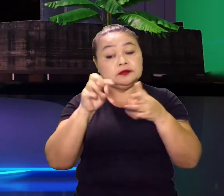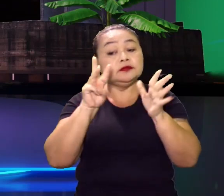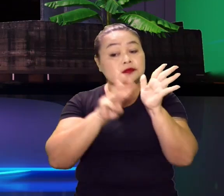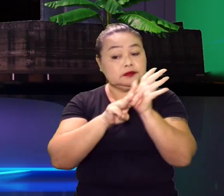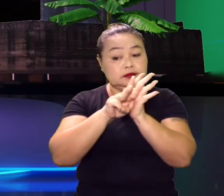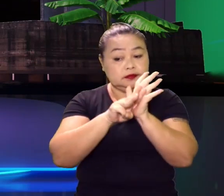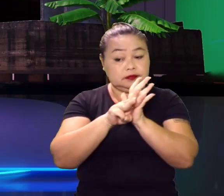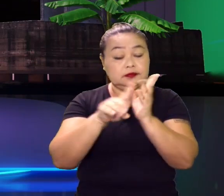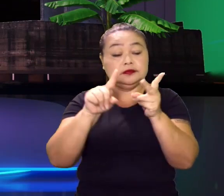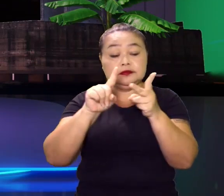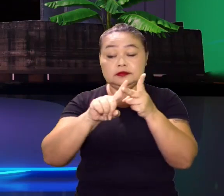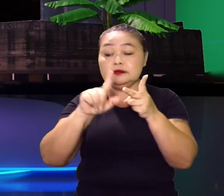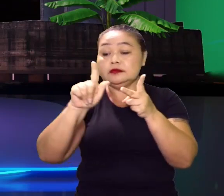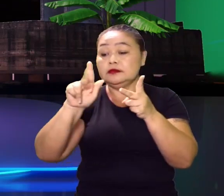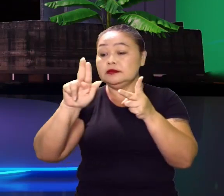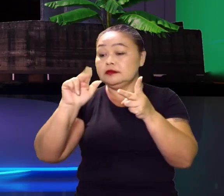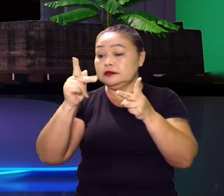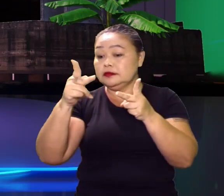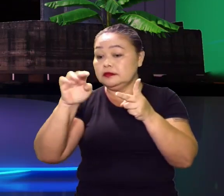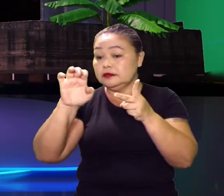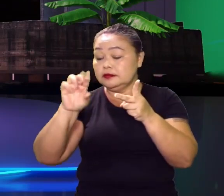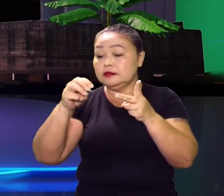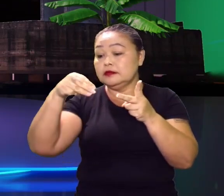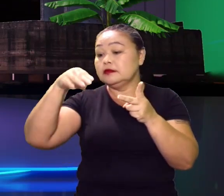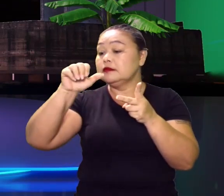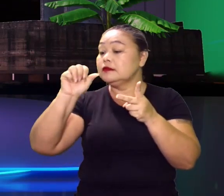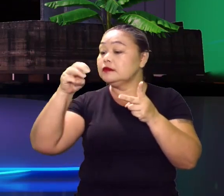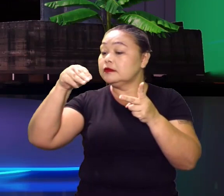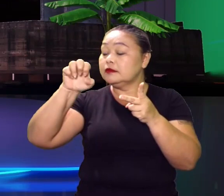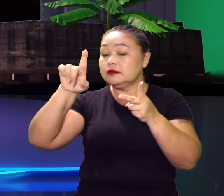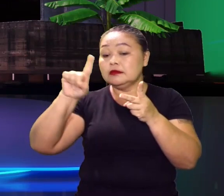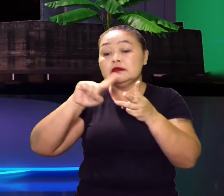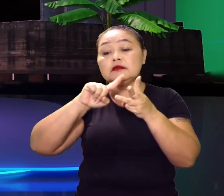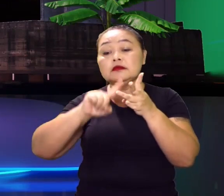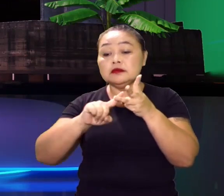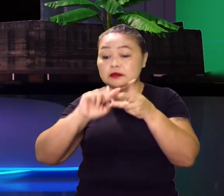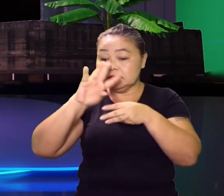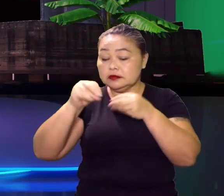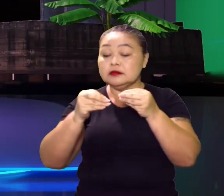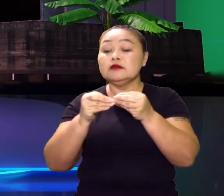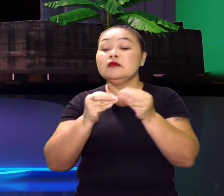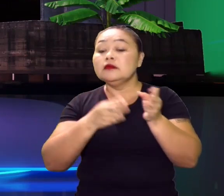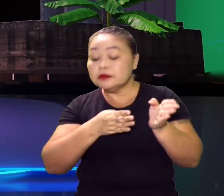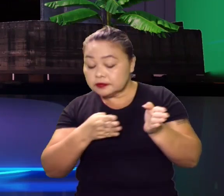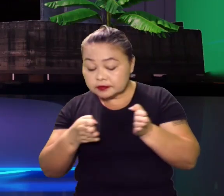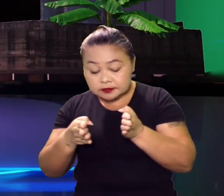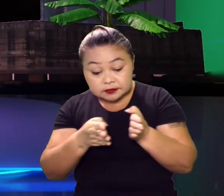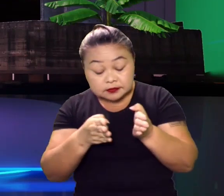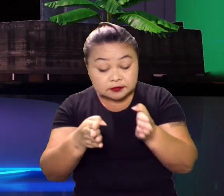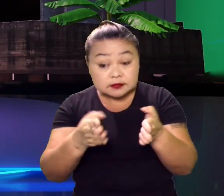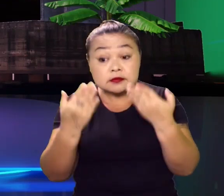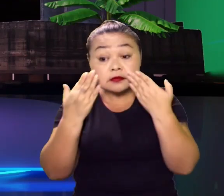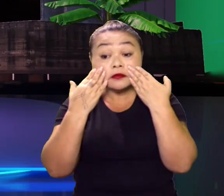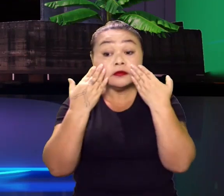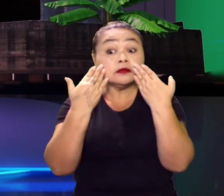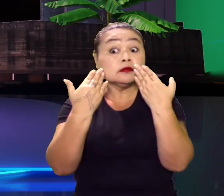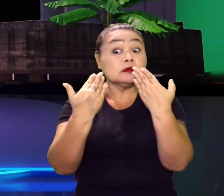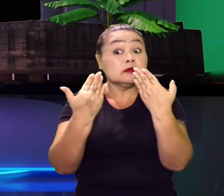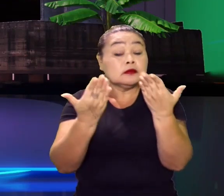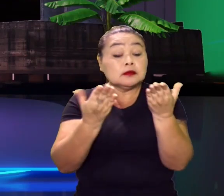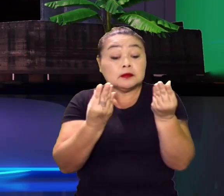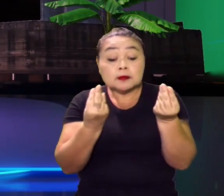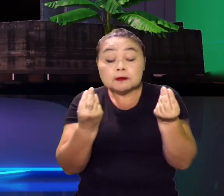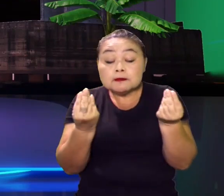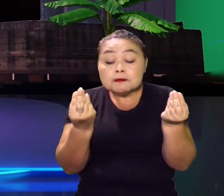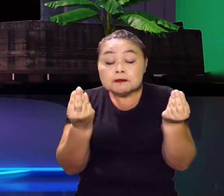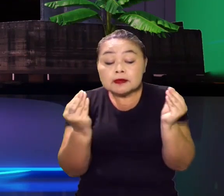Madeira, o Guaporé e o Mamoré. Essa água dos rios também vai fazer com comprovar e